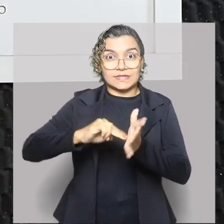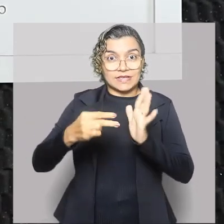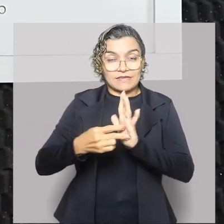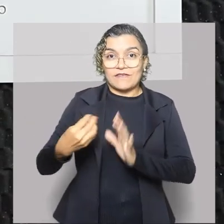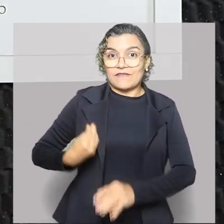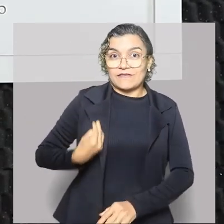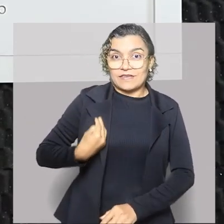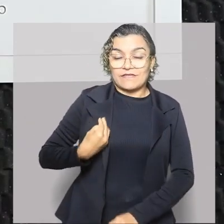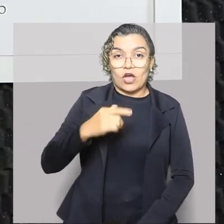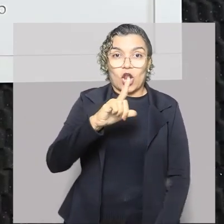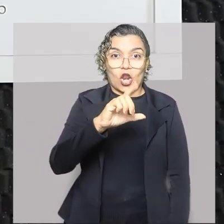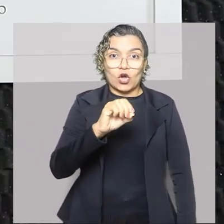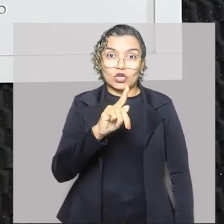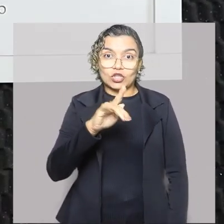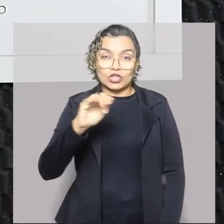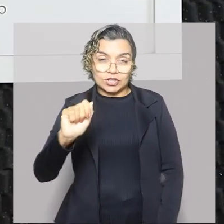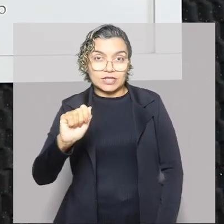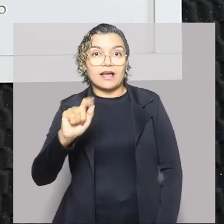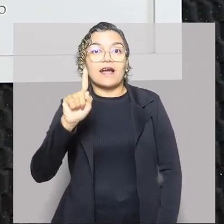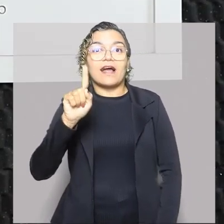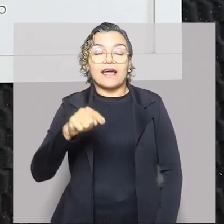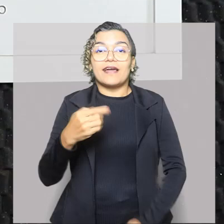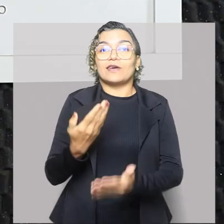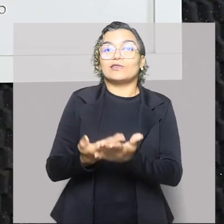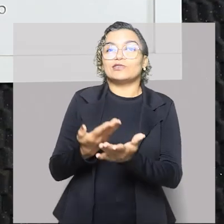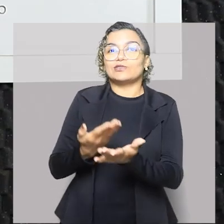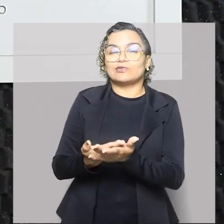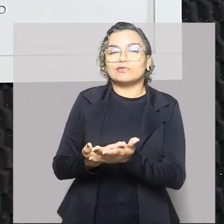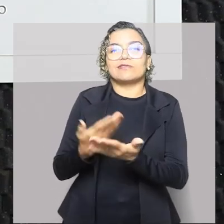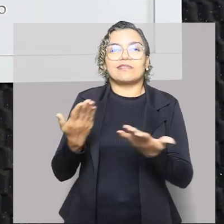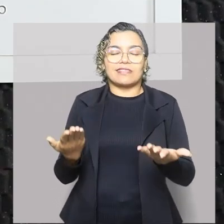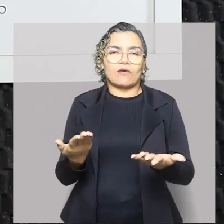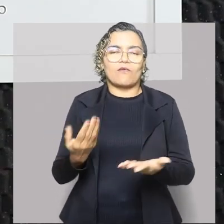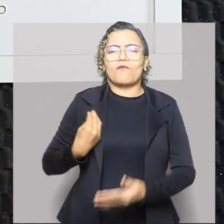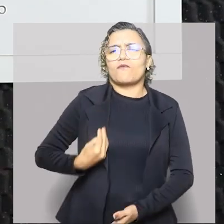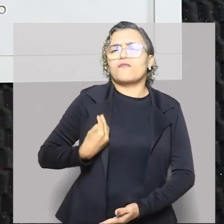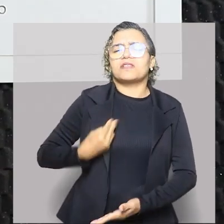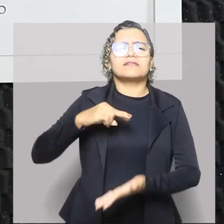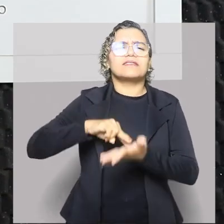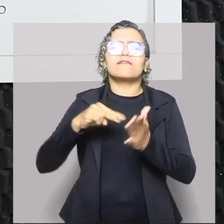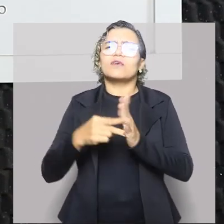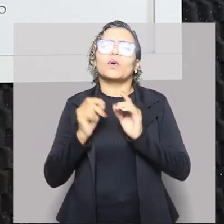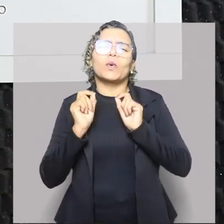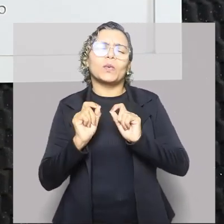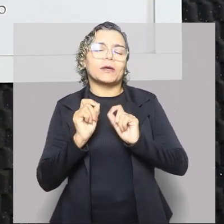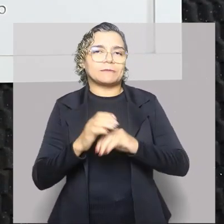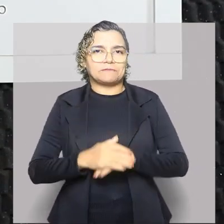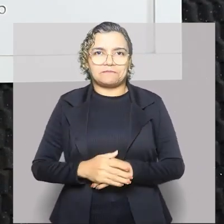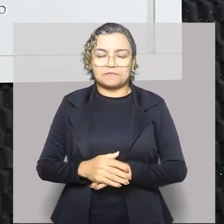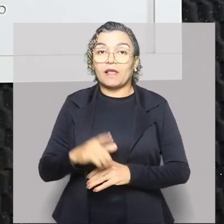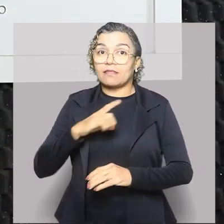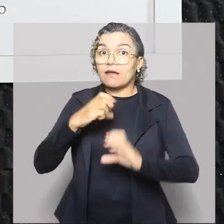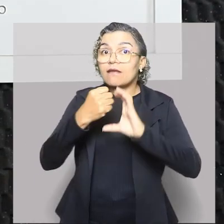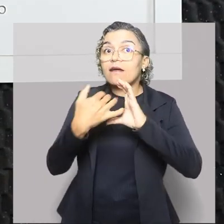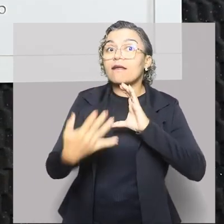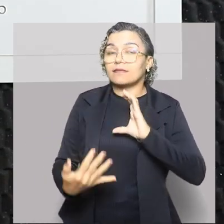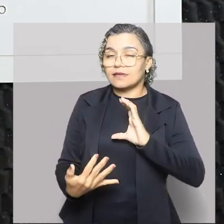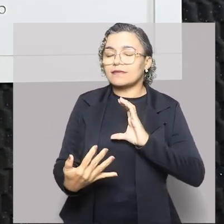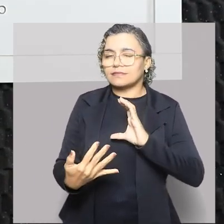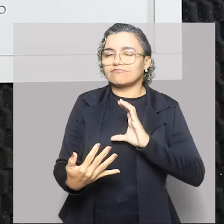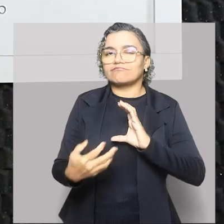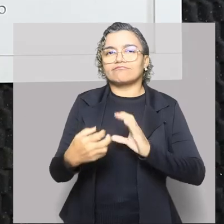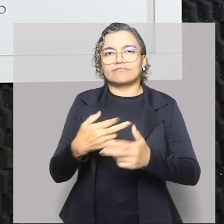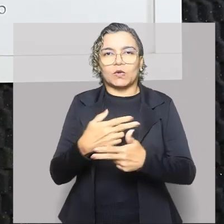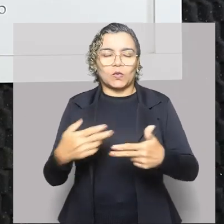vida, logia, estudo, o estudo da vida. O que é vida então pra gente? Bora observar aqui quais são as características